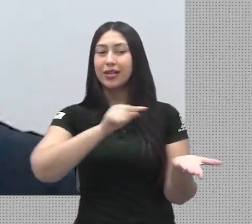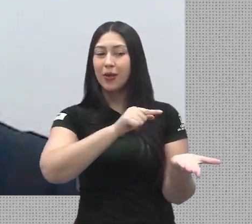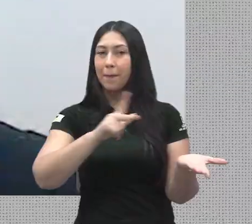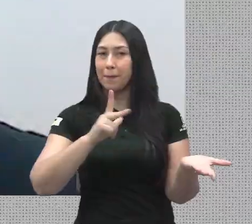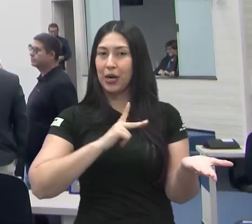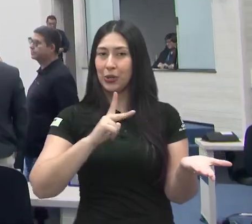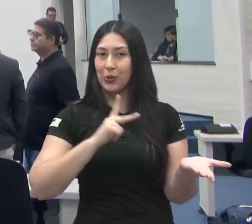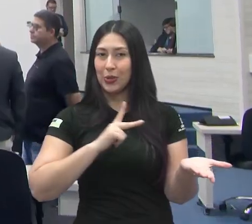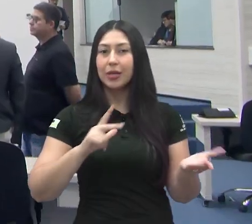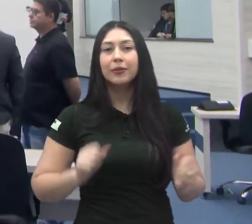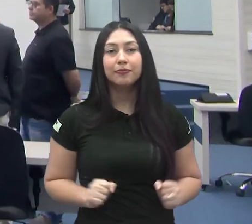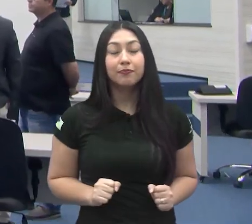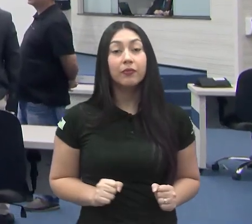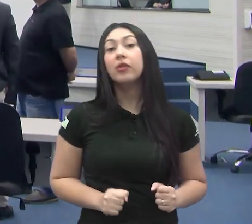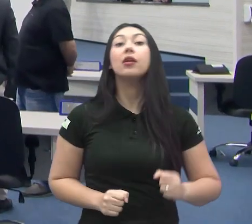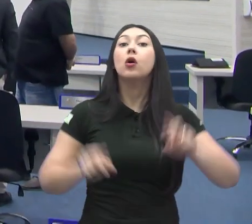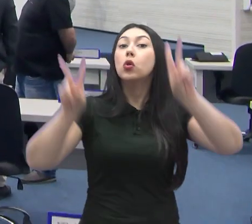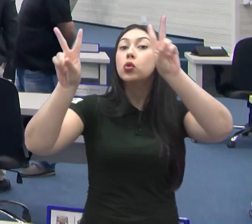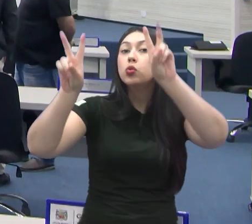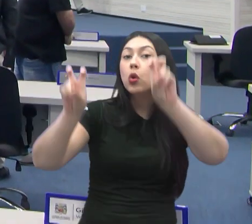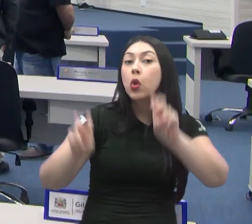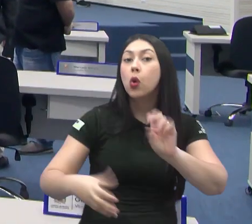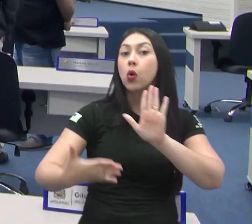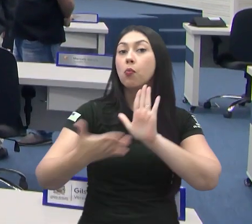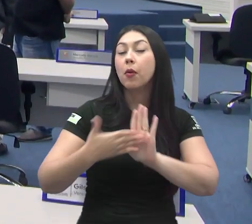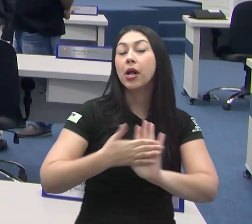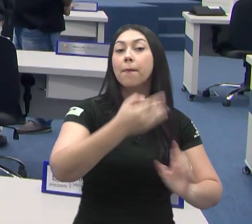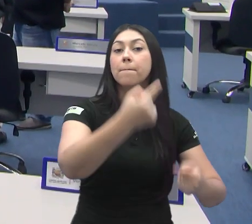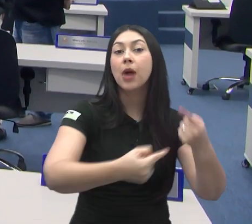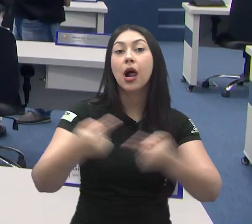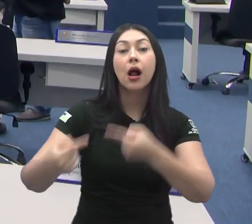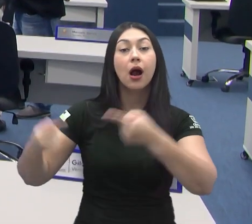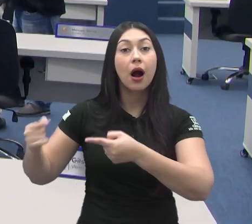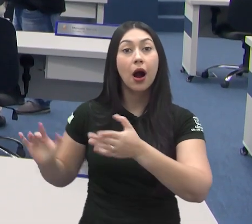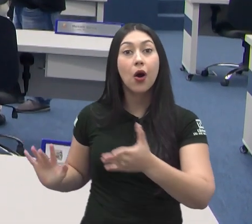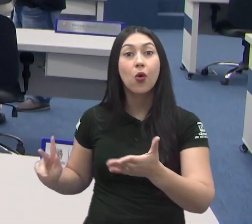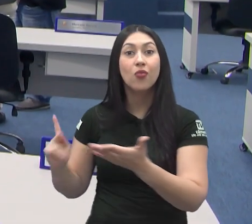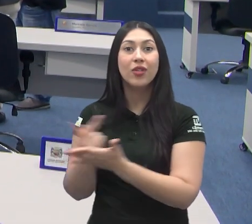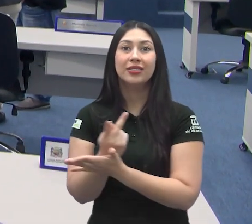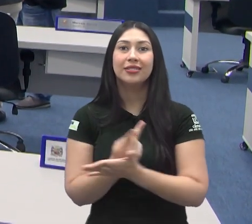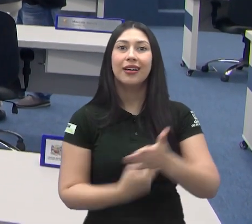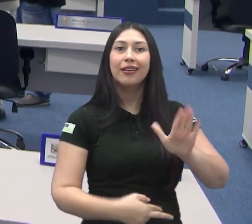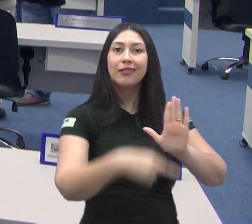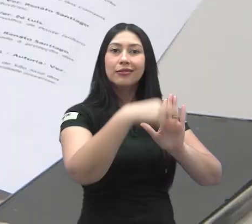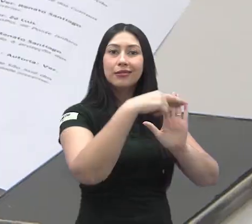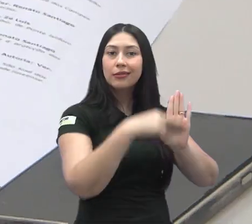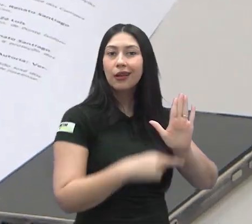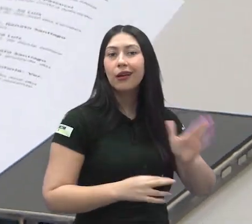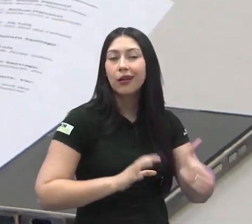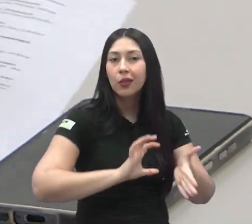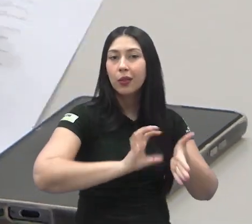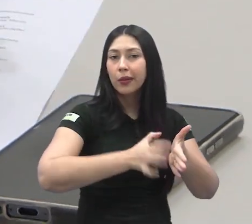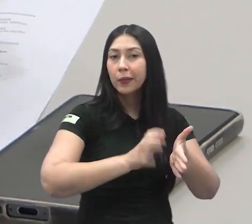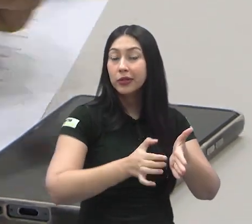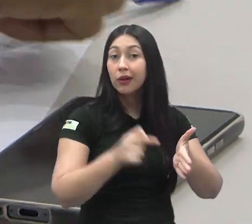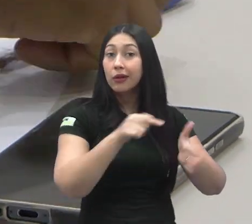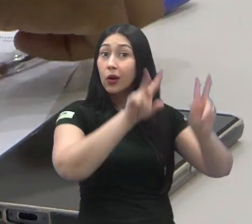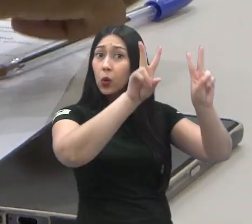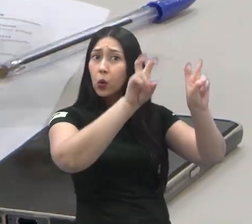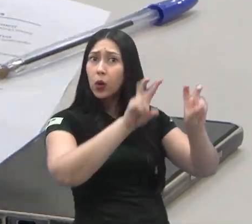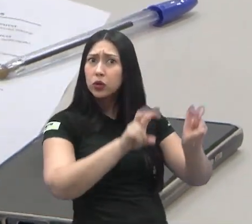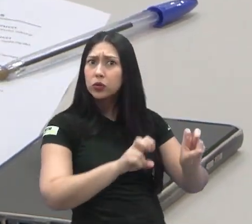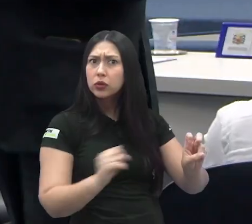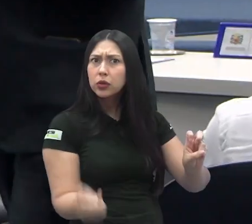não. Inúmeros debates e propostas podem surgir a partir das diretrizes partidárias. Os temas defendidos